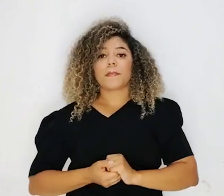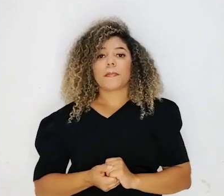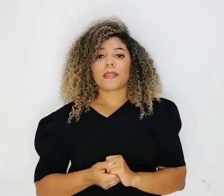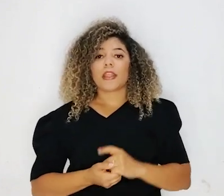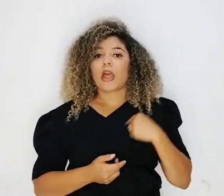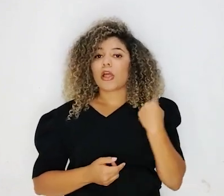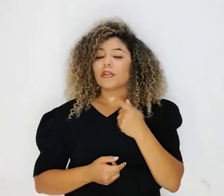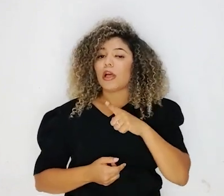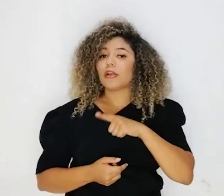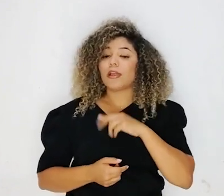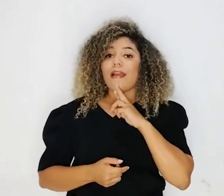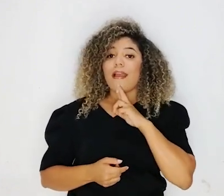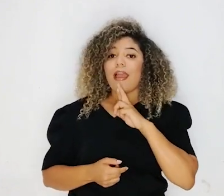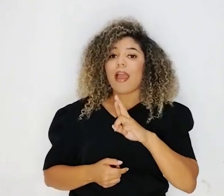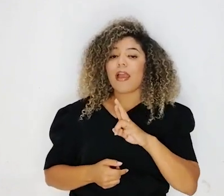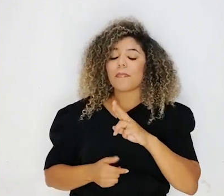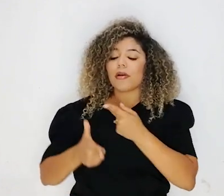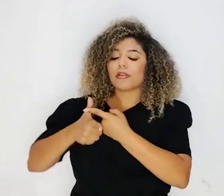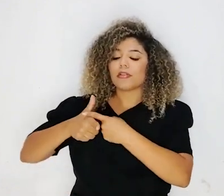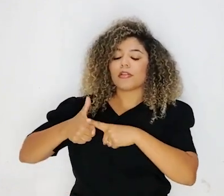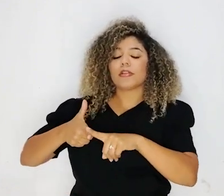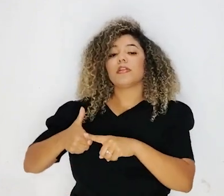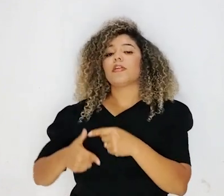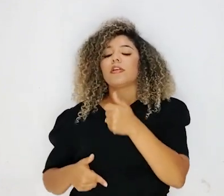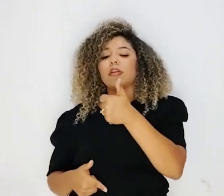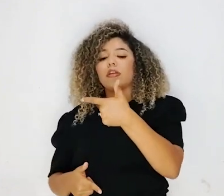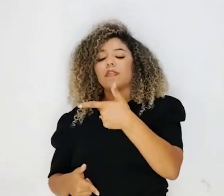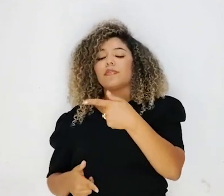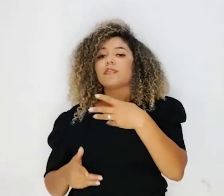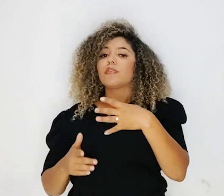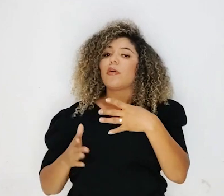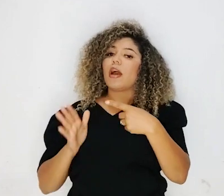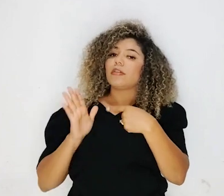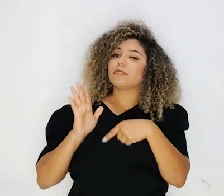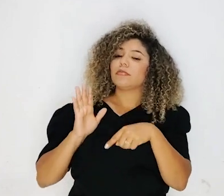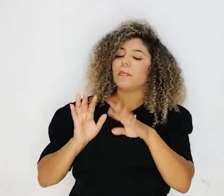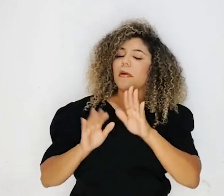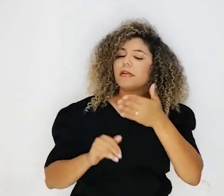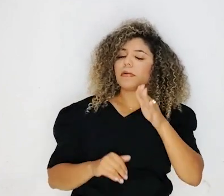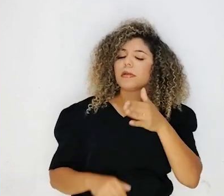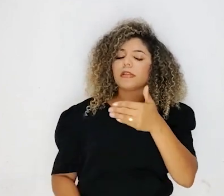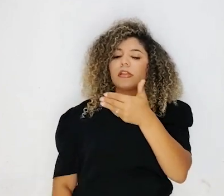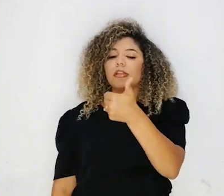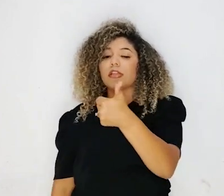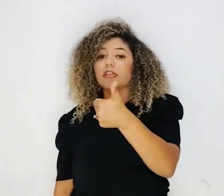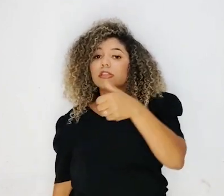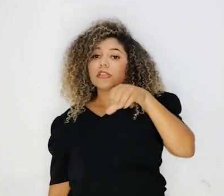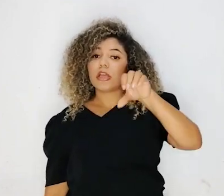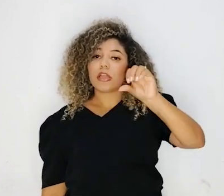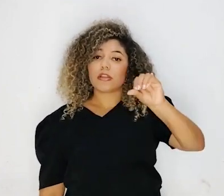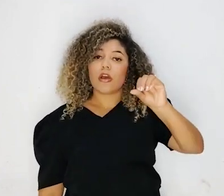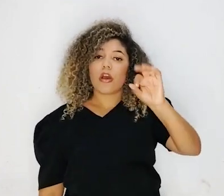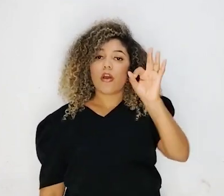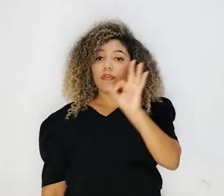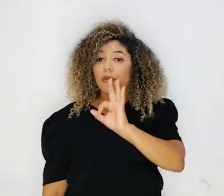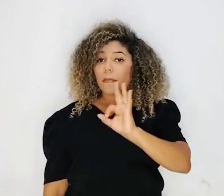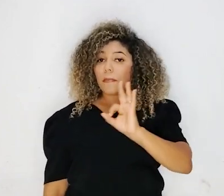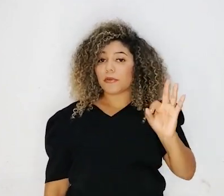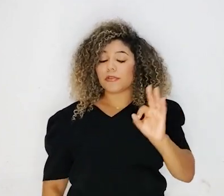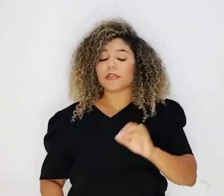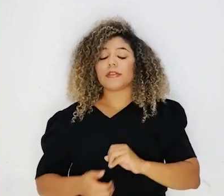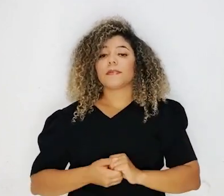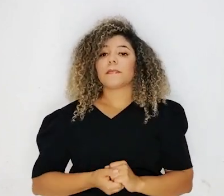né? Então a gente tem aqui a resposta à divisão de 24 por 126, que dá aproximadamente